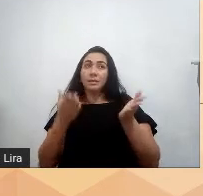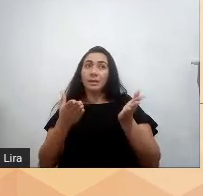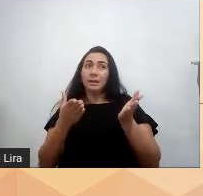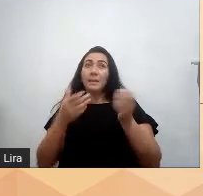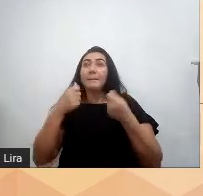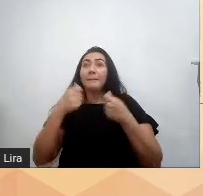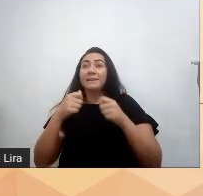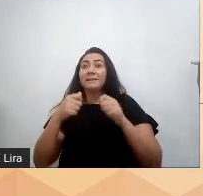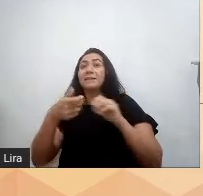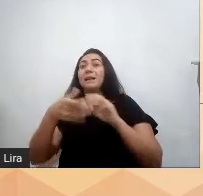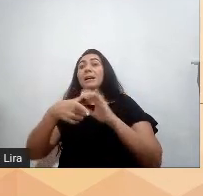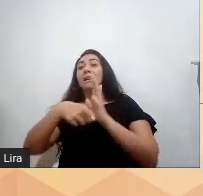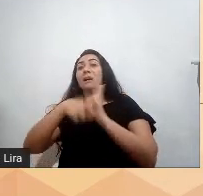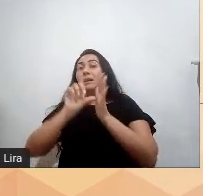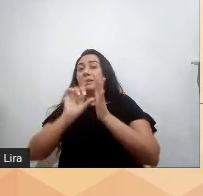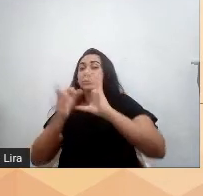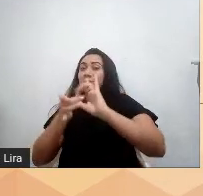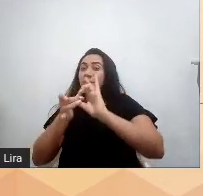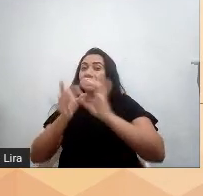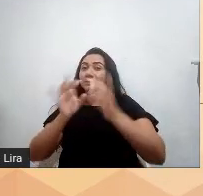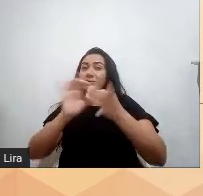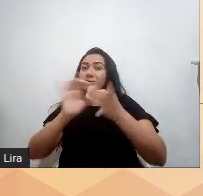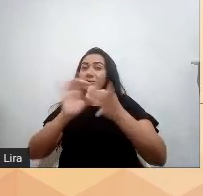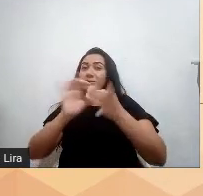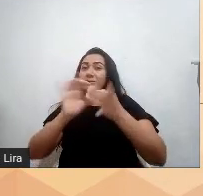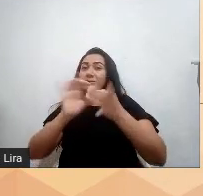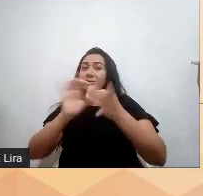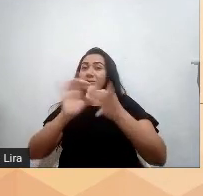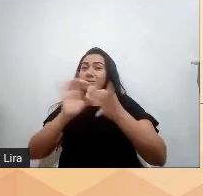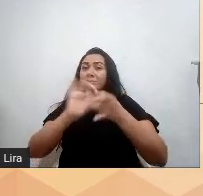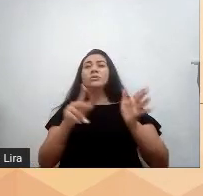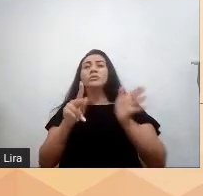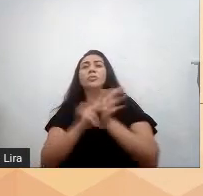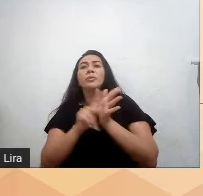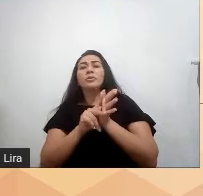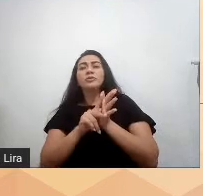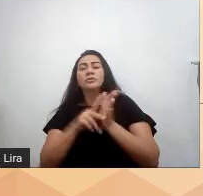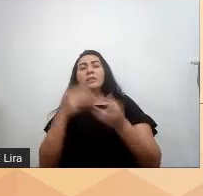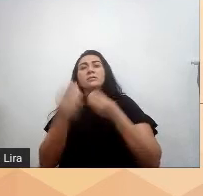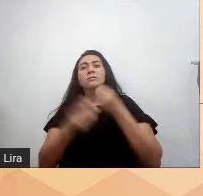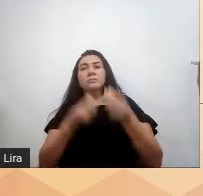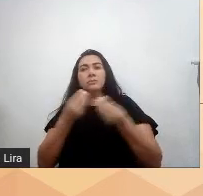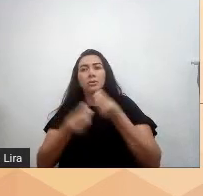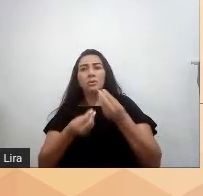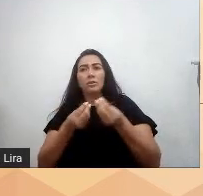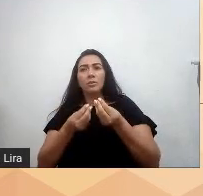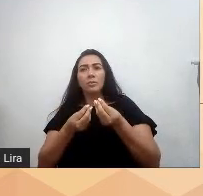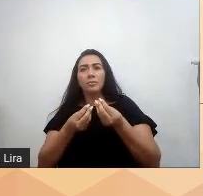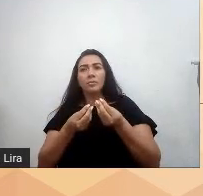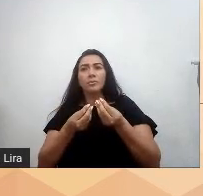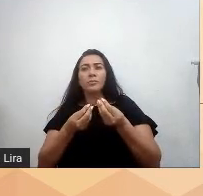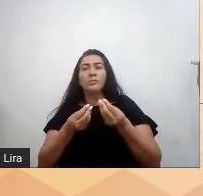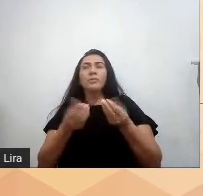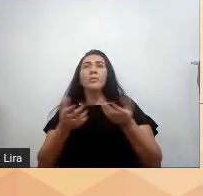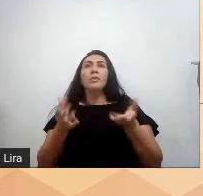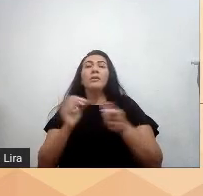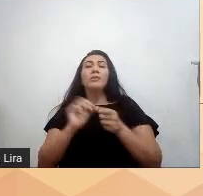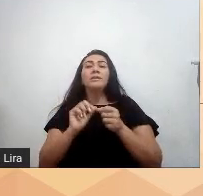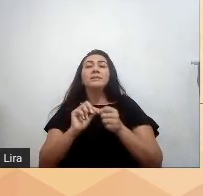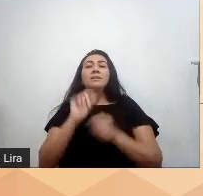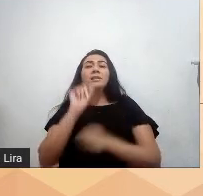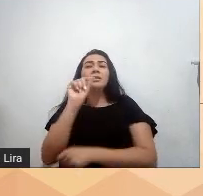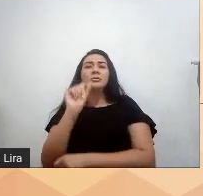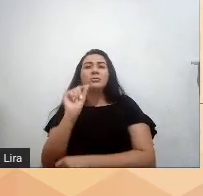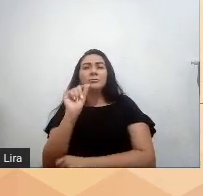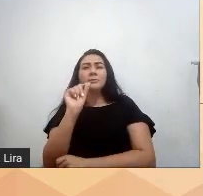questão da sustentabilidade, né, de descrever na justificativa aquilo que demanda das